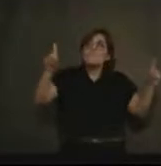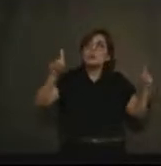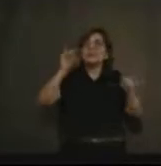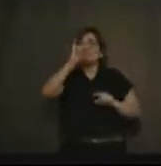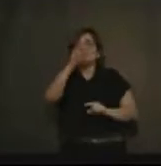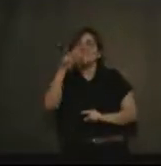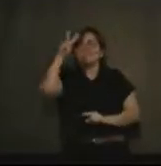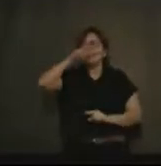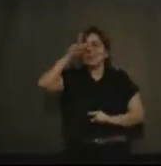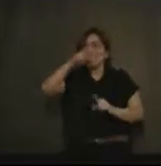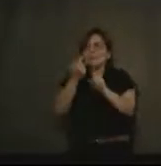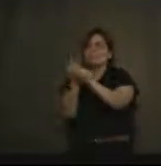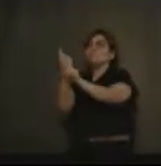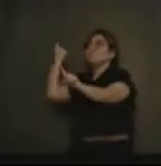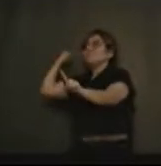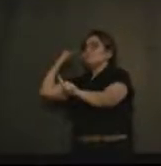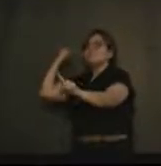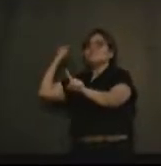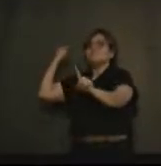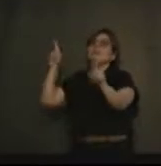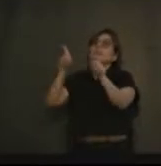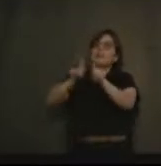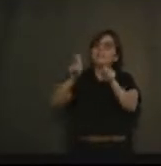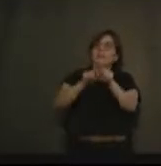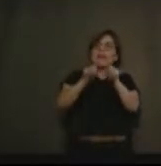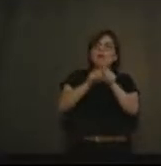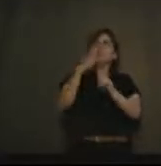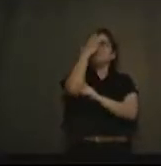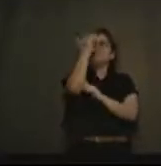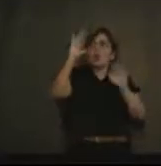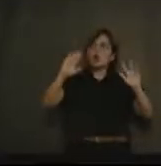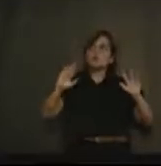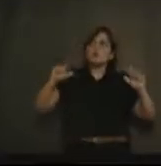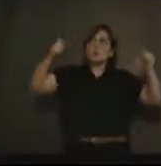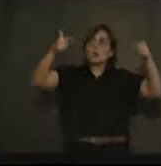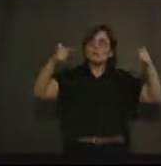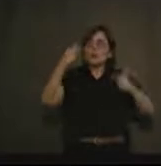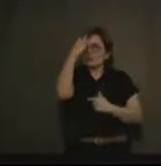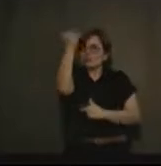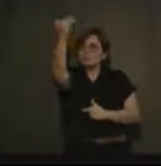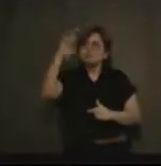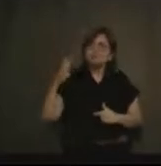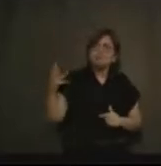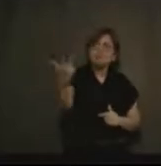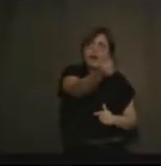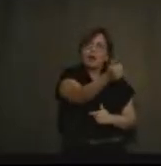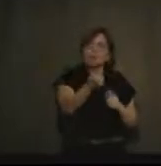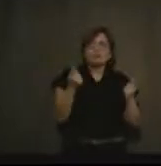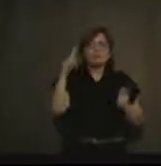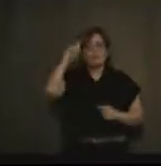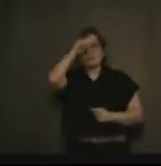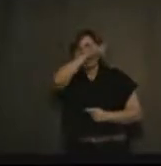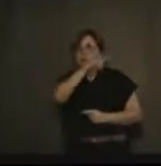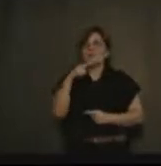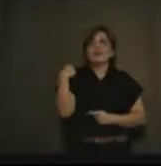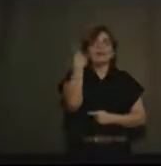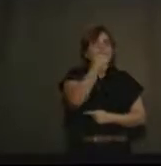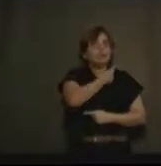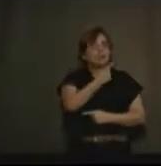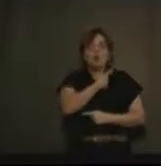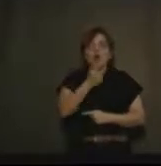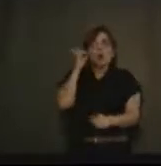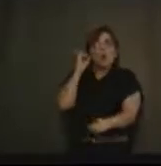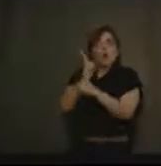foi um sucesso espetacular. Dificilmente se poderia desejar um resultado